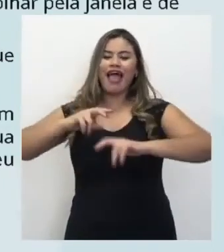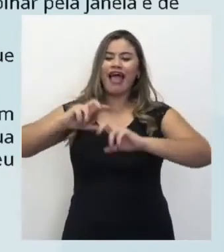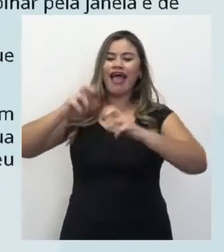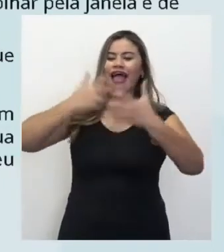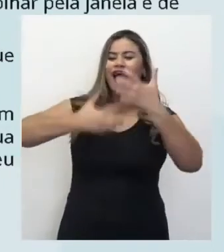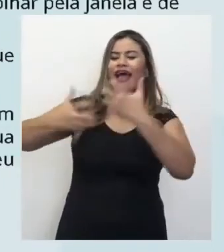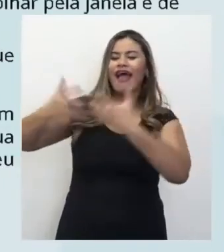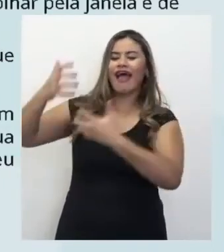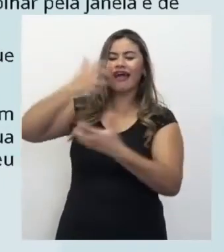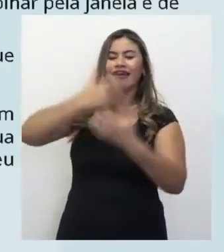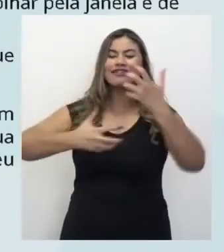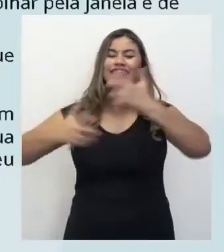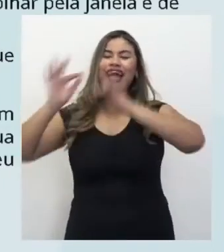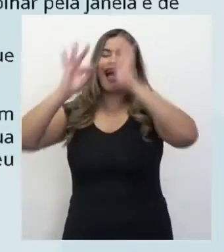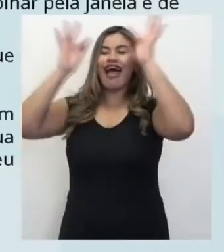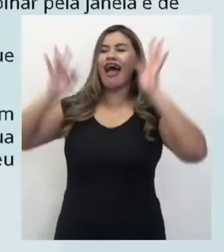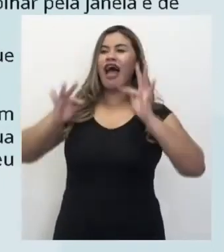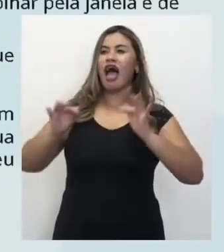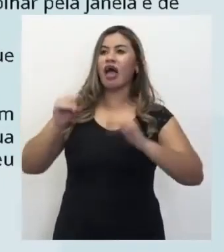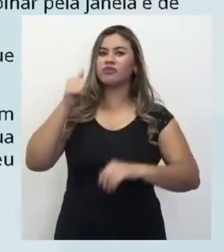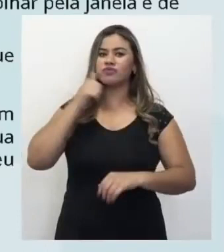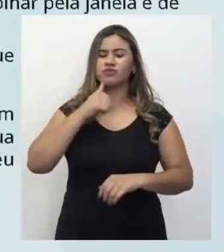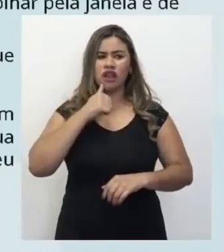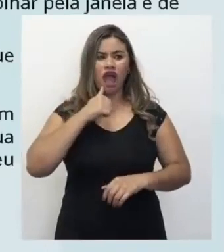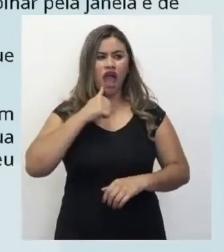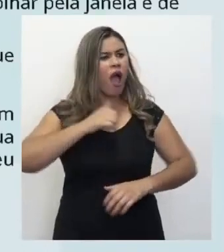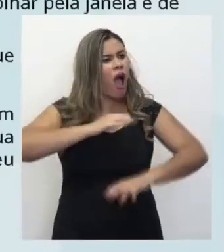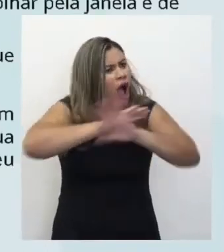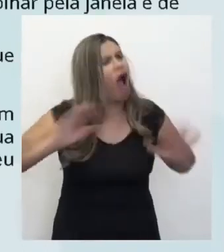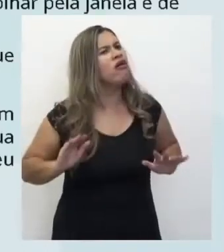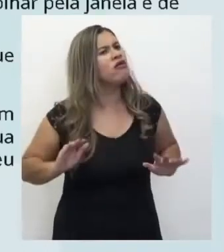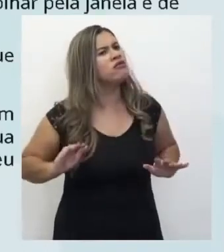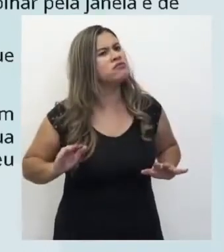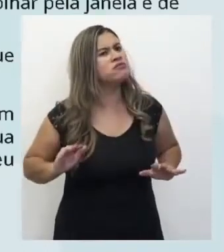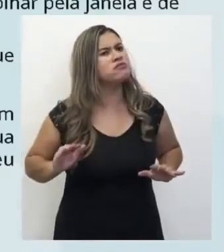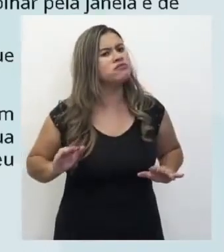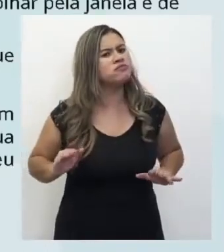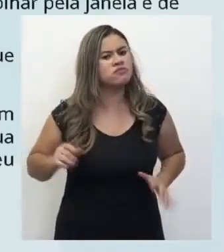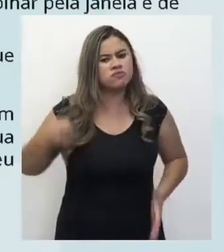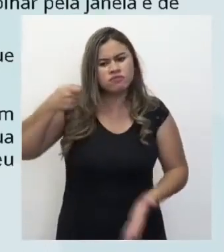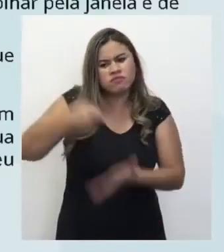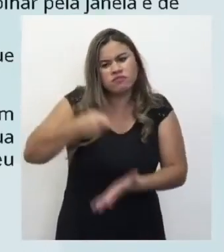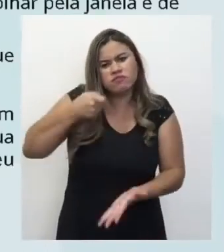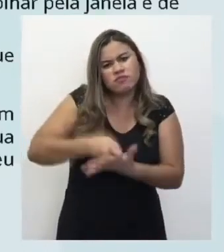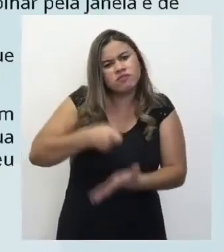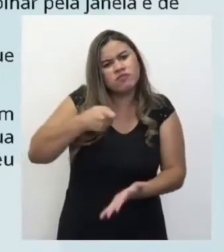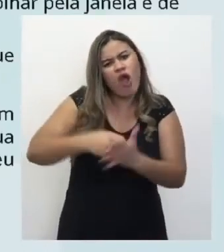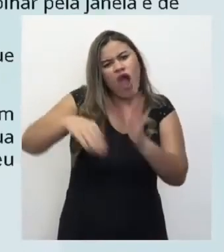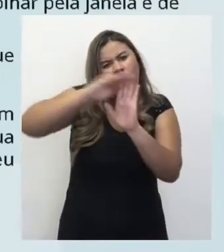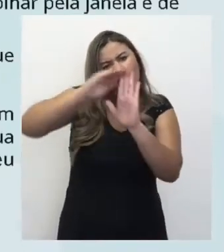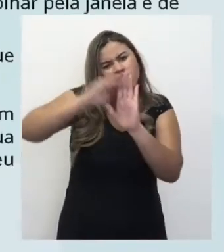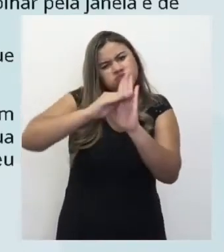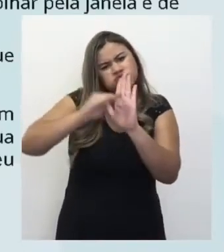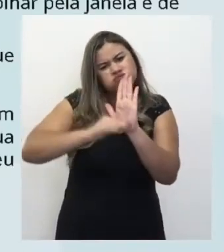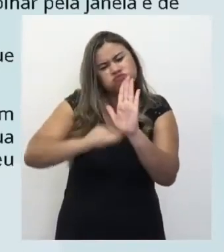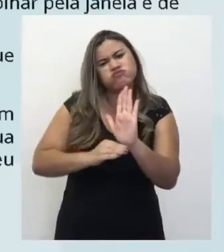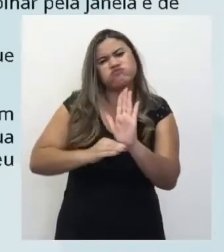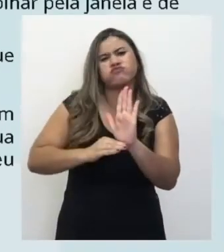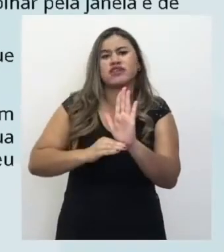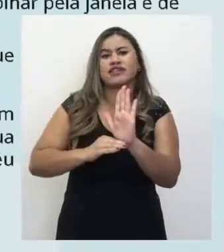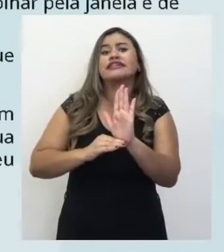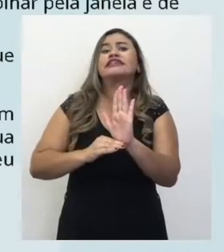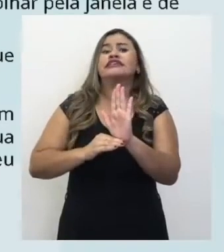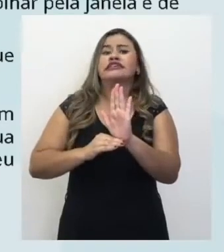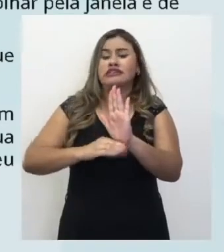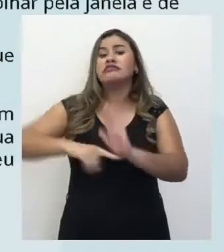se irrita e manda que ela fique quieta. Ele começa então a impor uma série de regras e